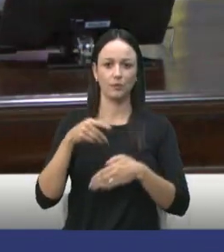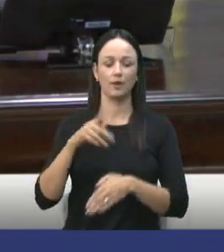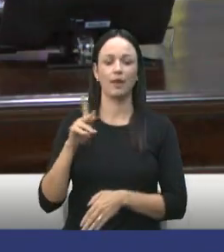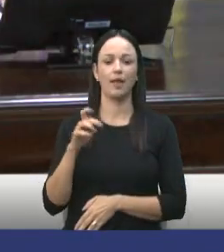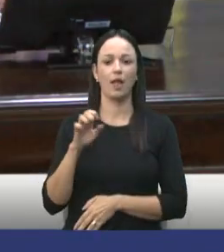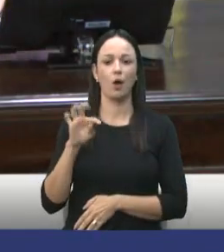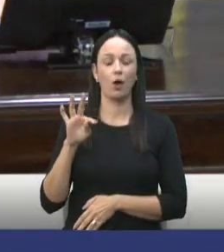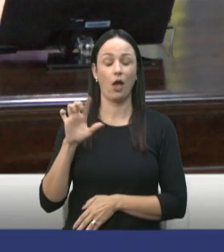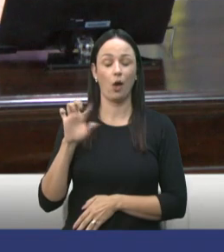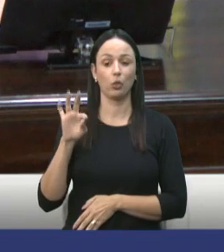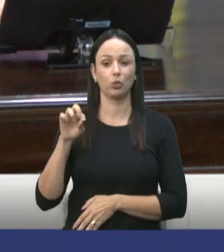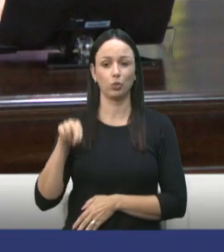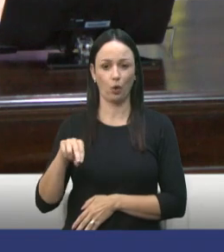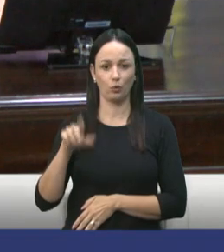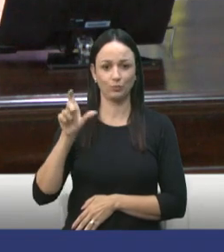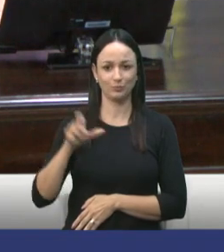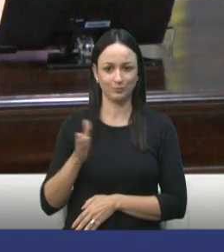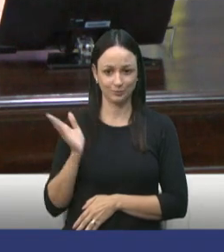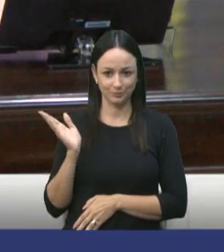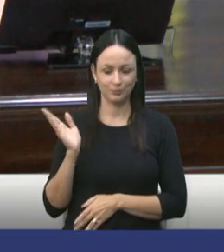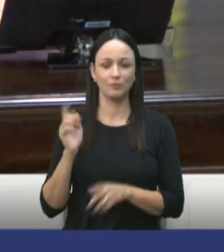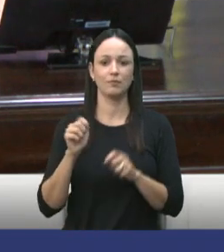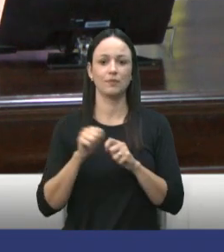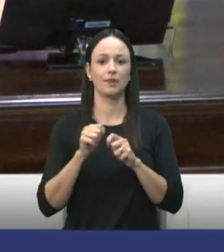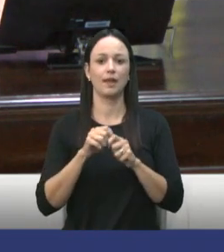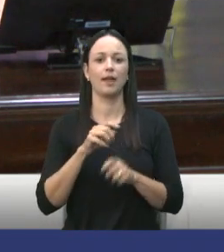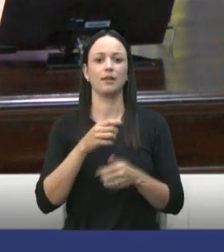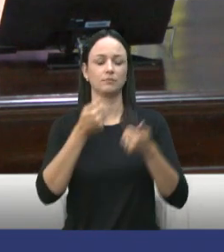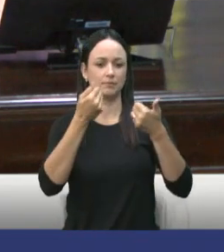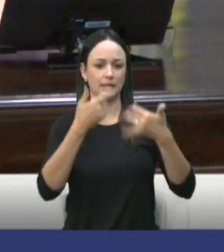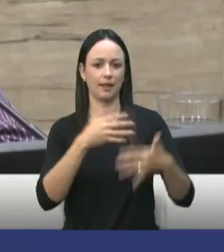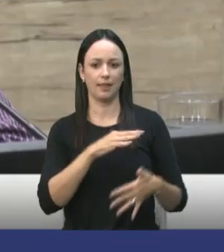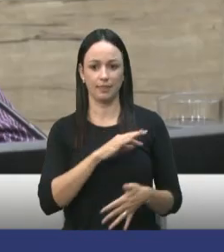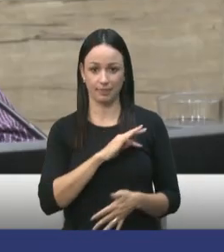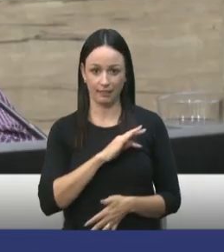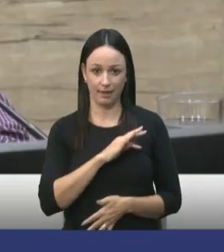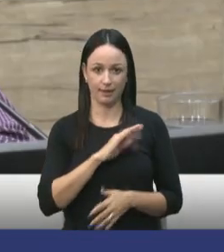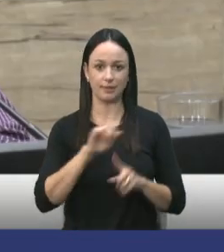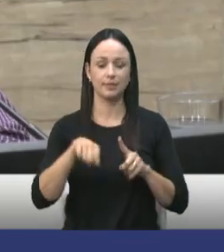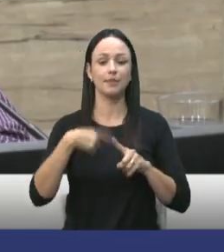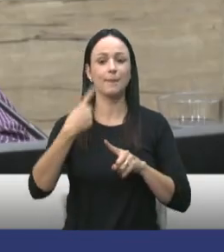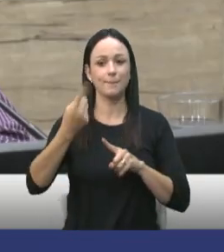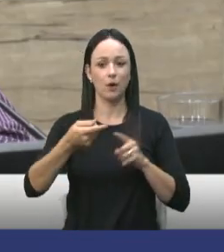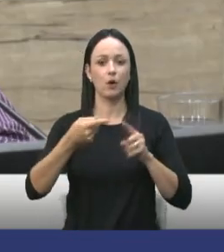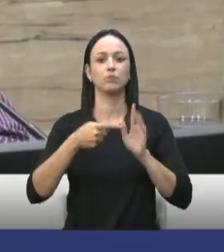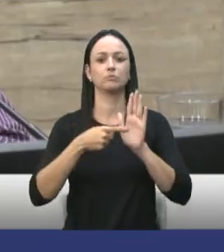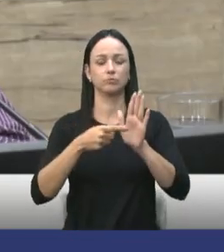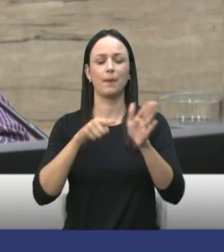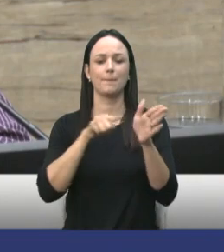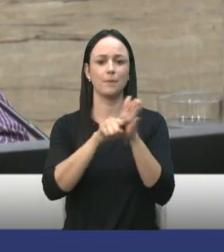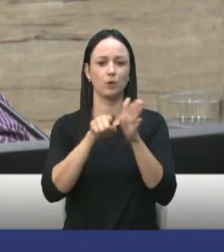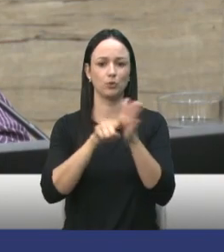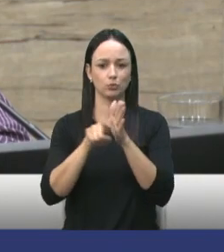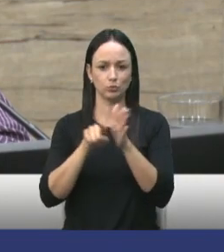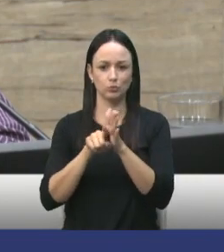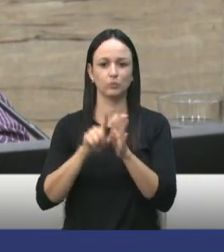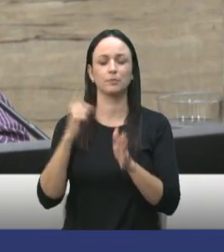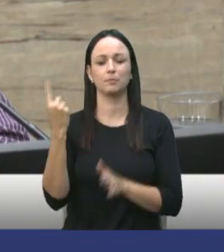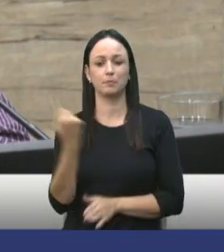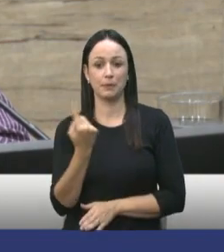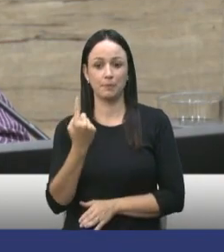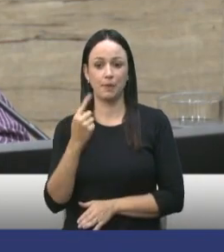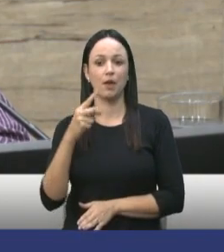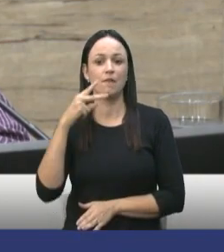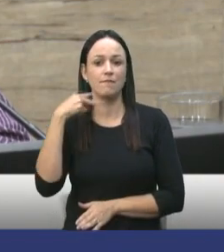o doutor Elton, que vai colocar a parte técnica. Depois da apresentação, abriremos para as perguntas aí, primeiro aos nobres